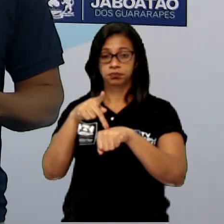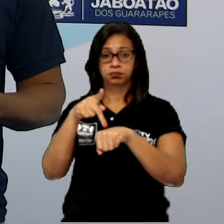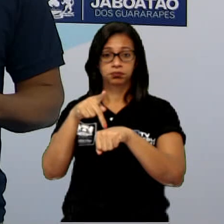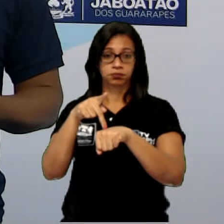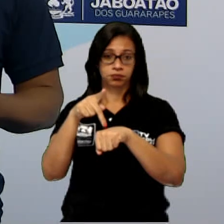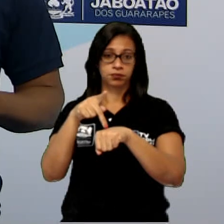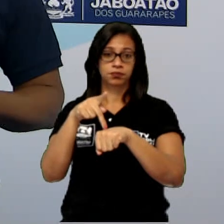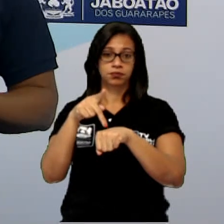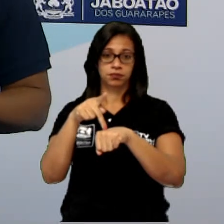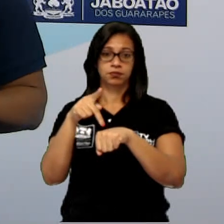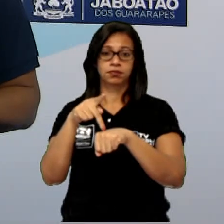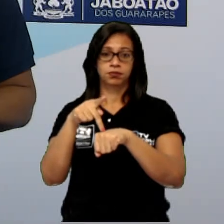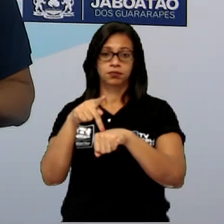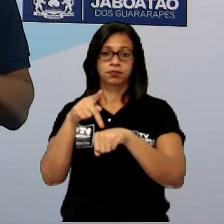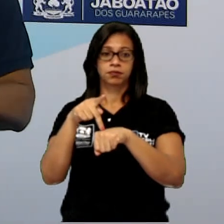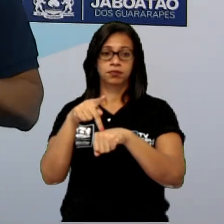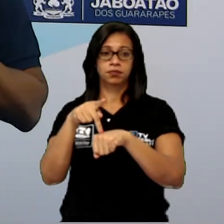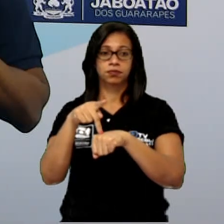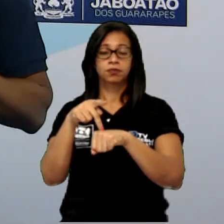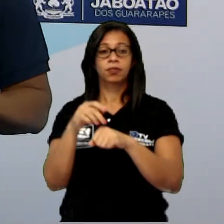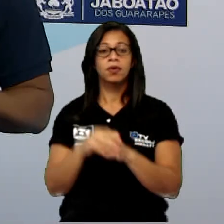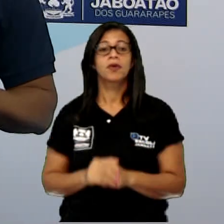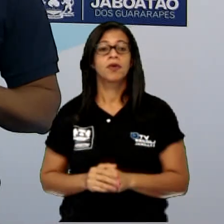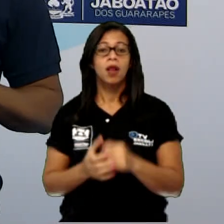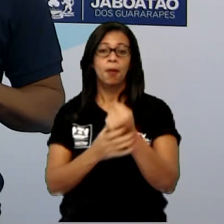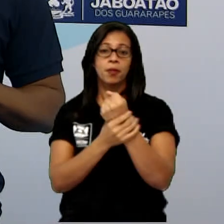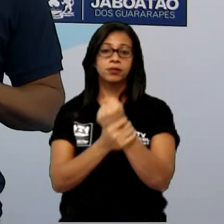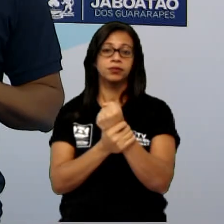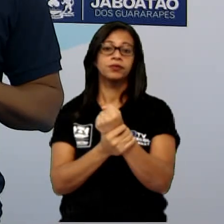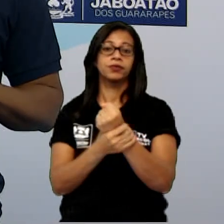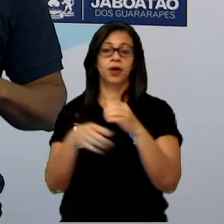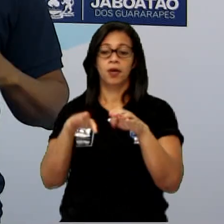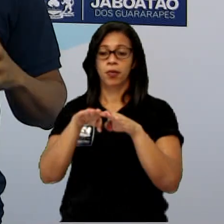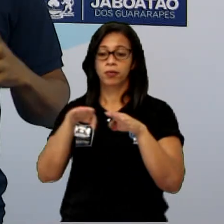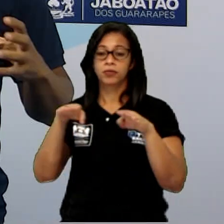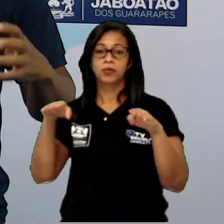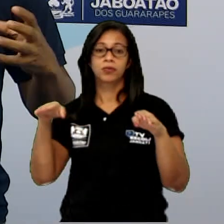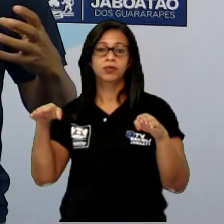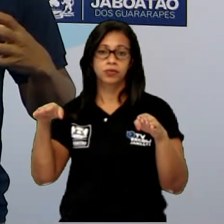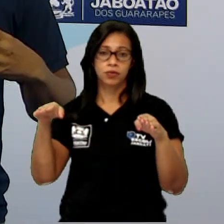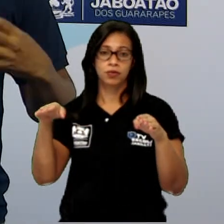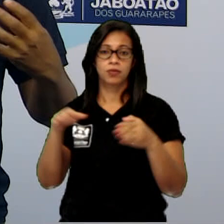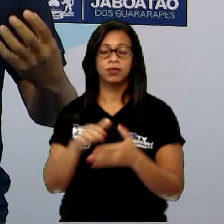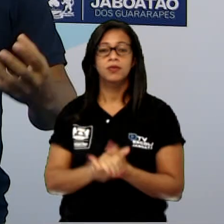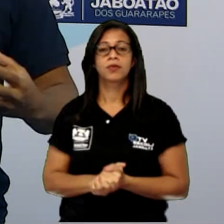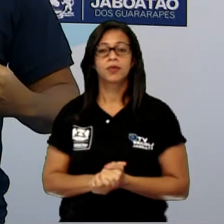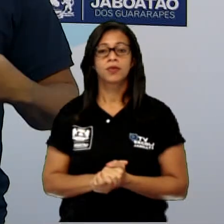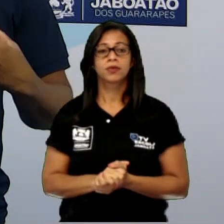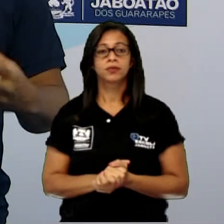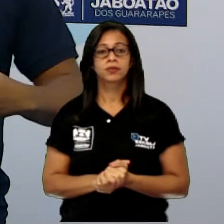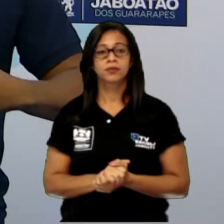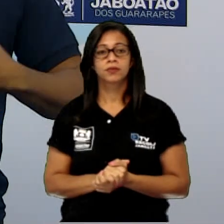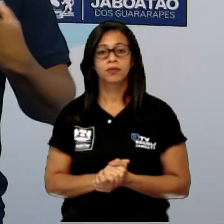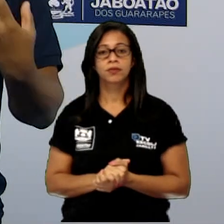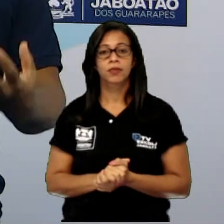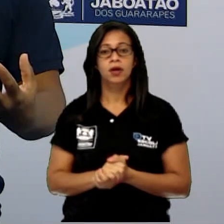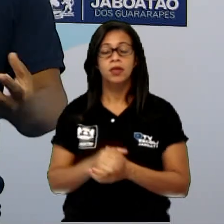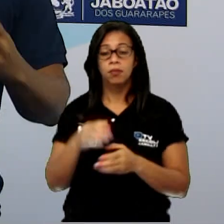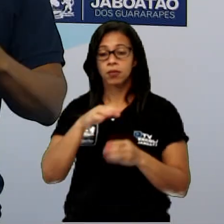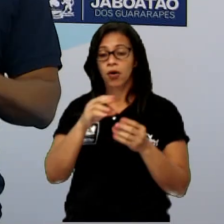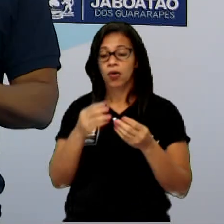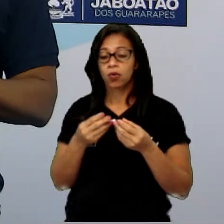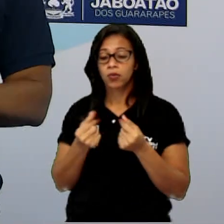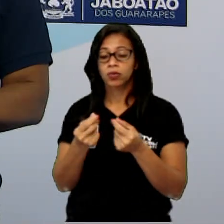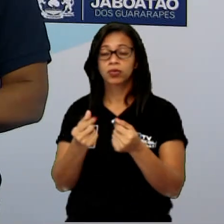solo e o subsolo. O desenvolvimento, certo? O solo passa a desenvolver e a